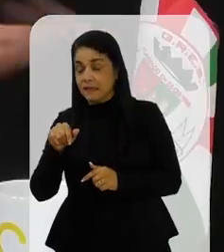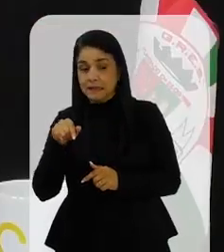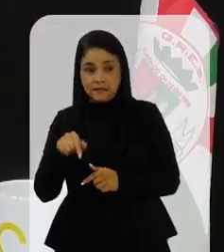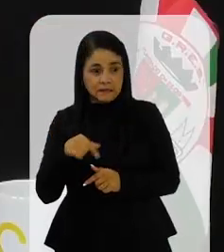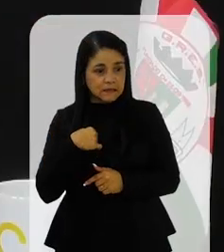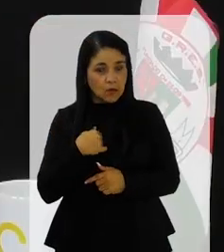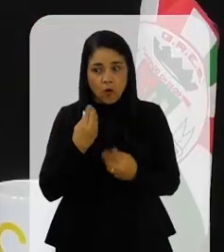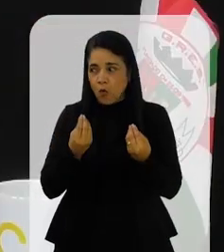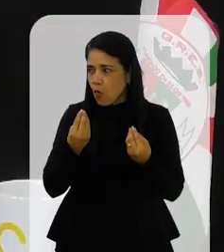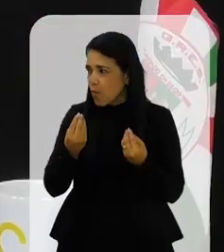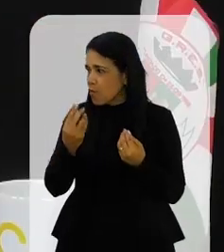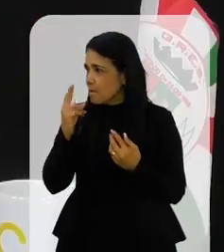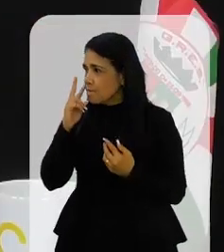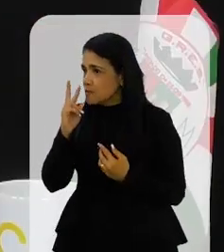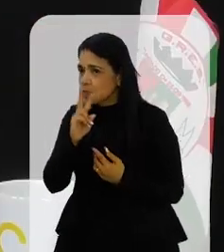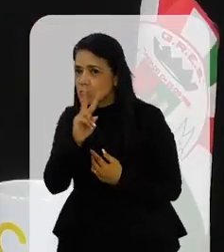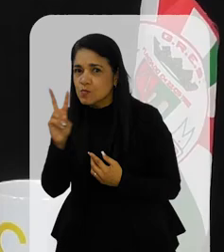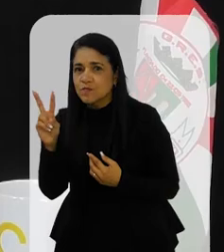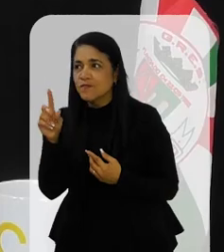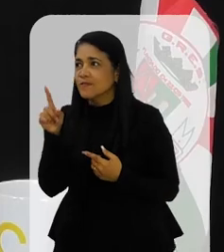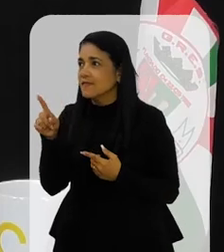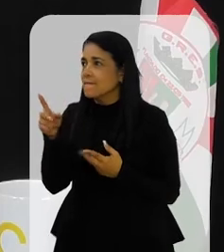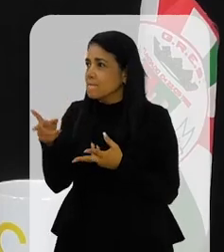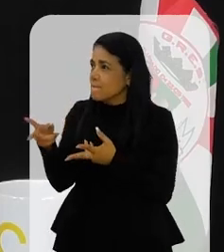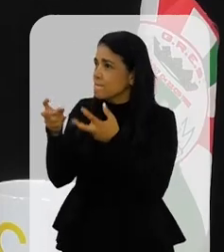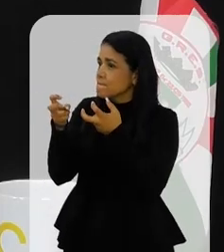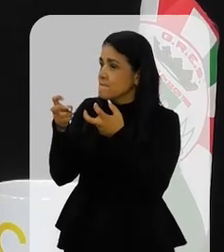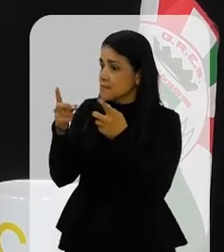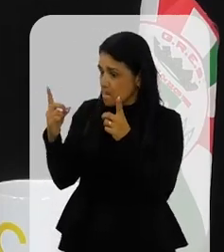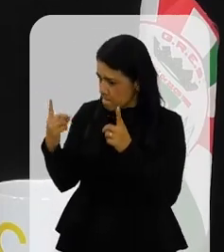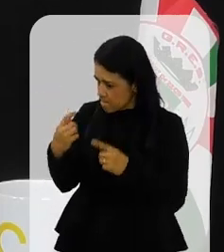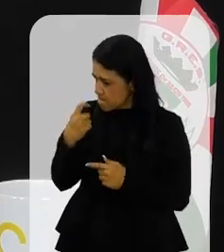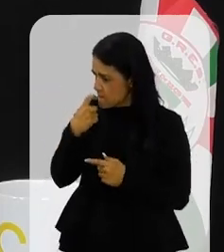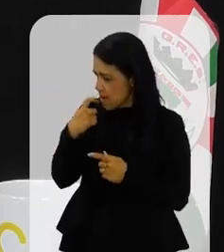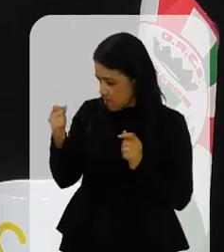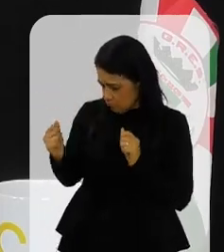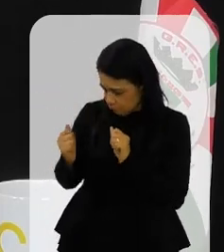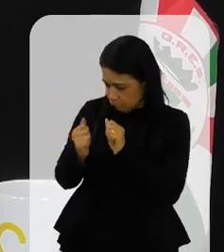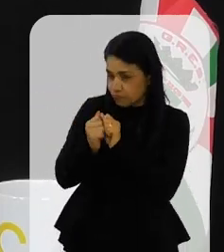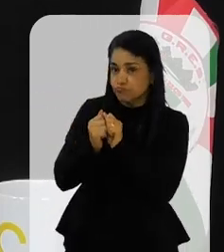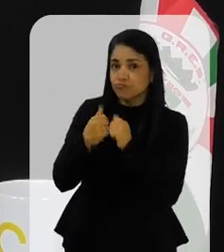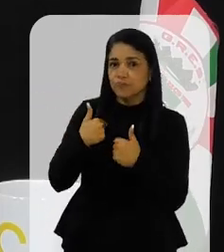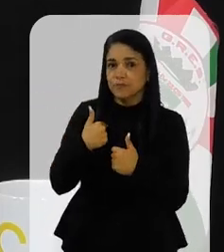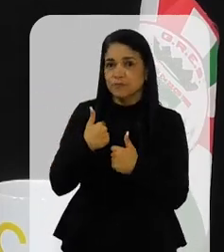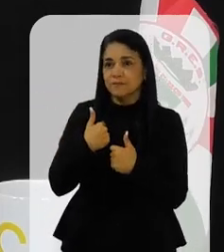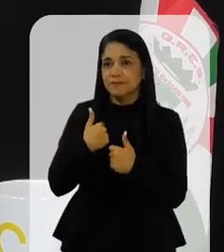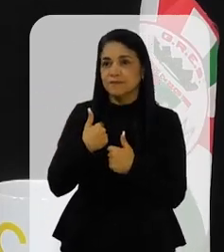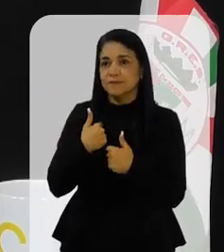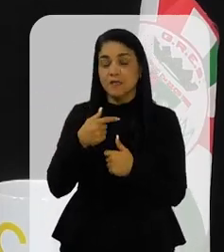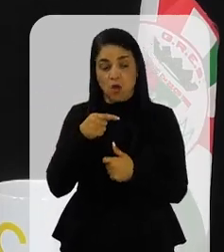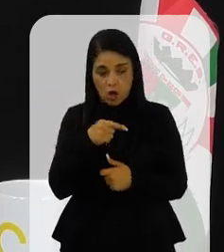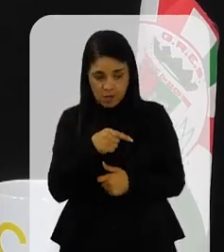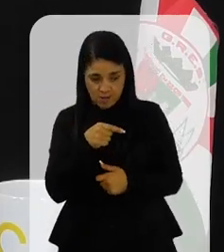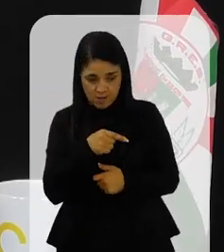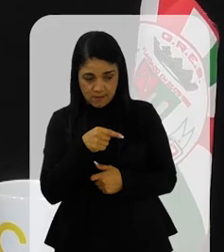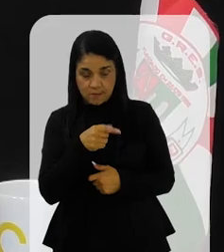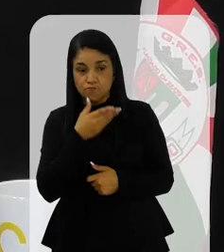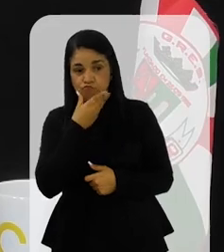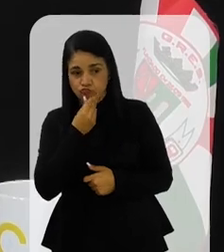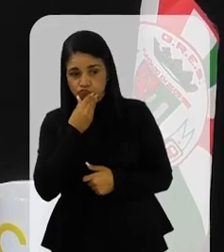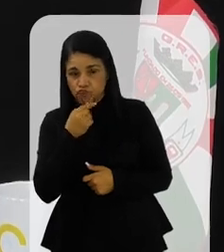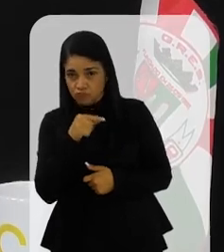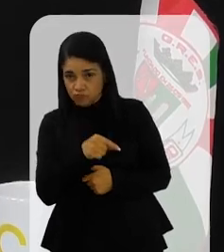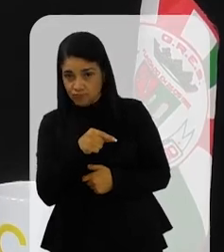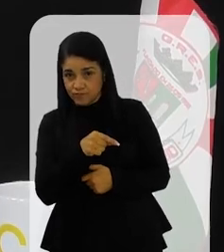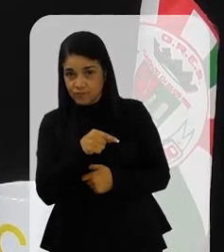as pessoas que eu via da arquibancada circulando pela escola, de repente estava tudo perto de mim. Aí o João falou para o Laíla, olha, esse menino